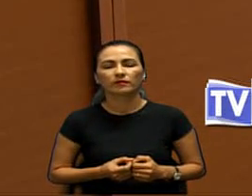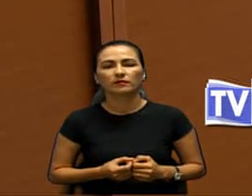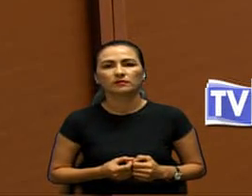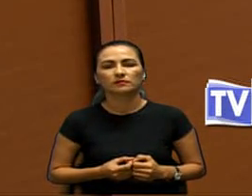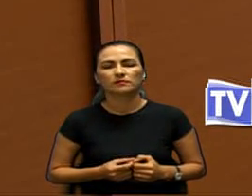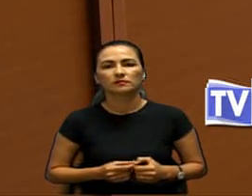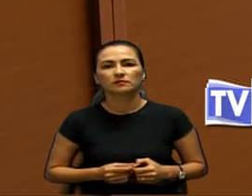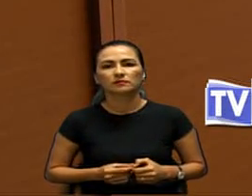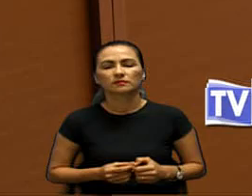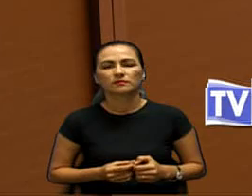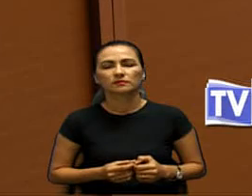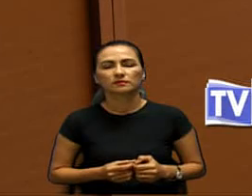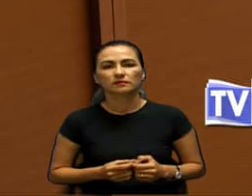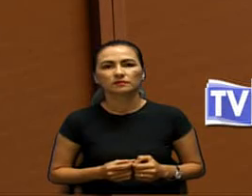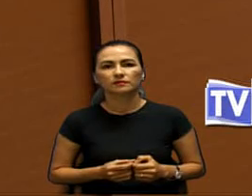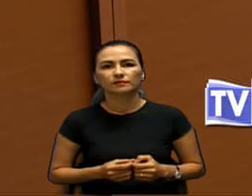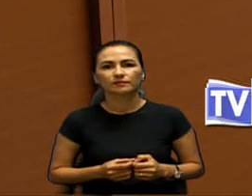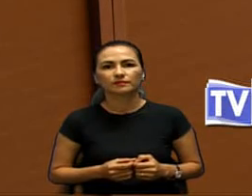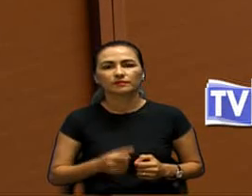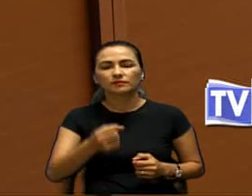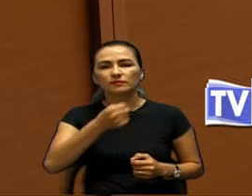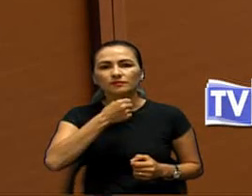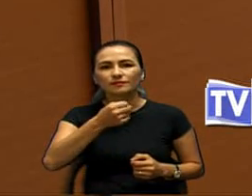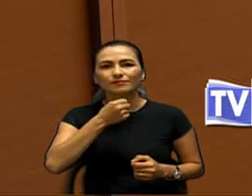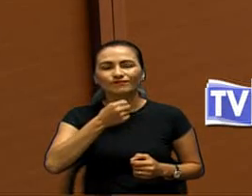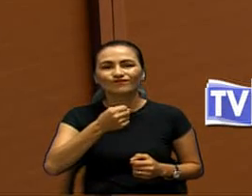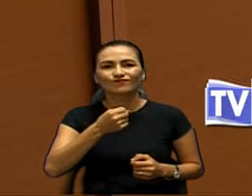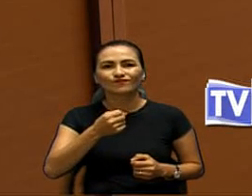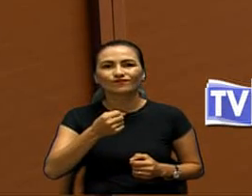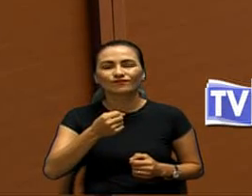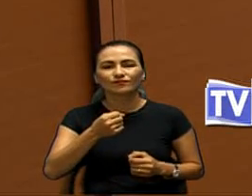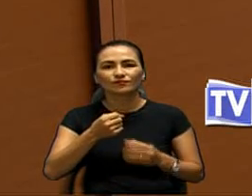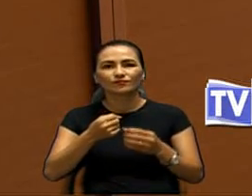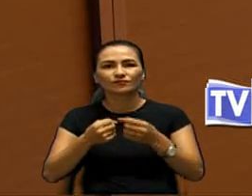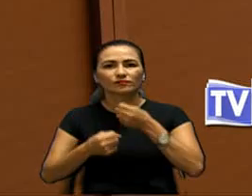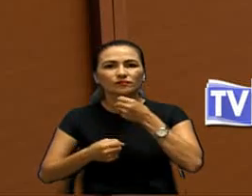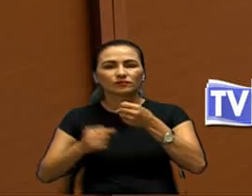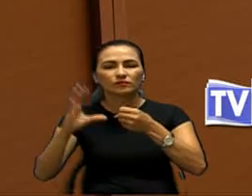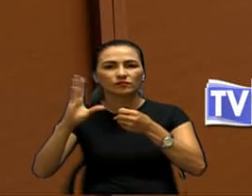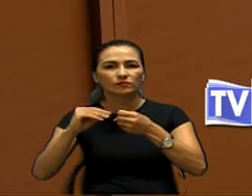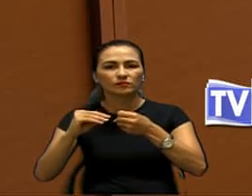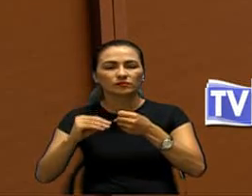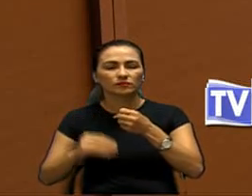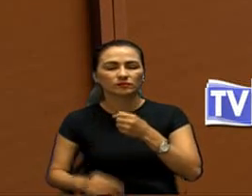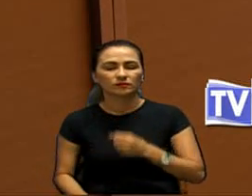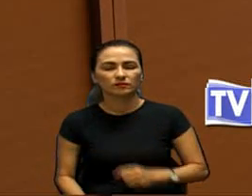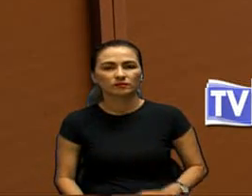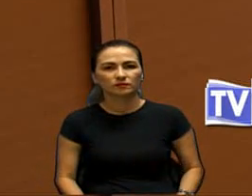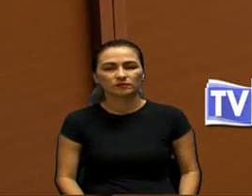Vereador, está travado aqui a sua mesa, peço que. Ou melhor, travou tudo.